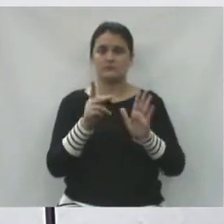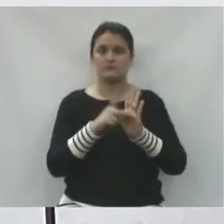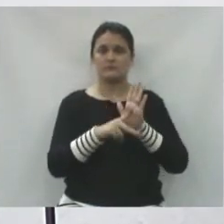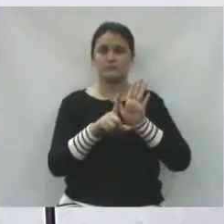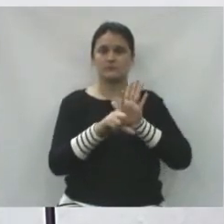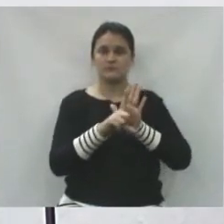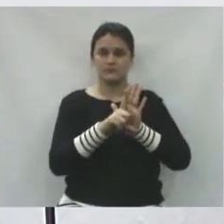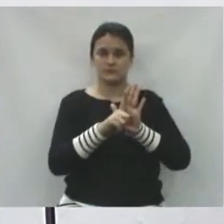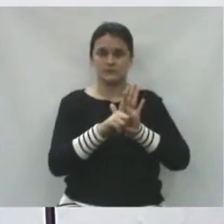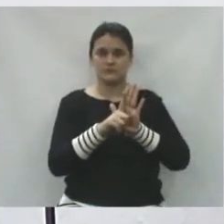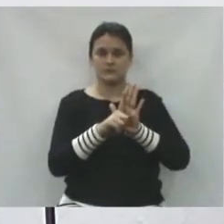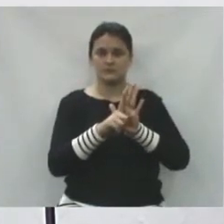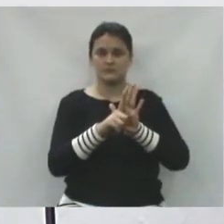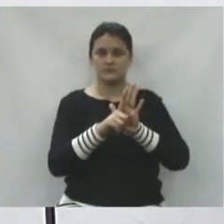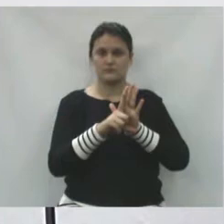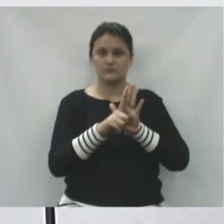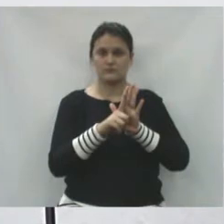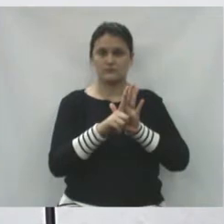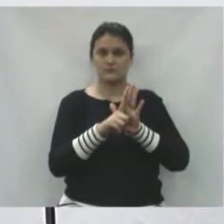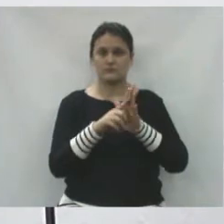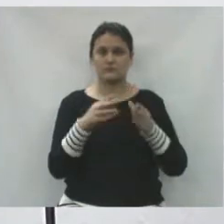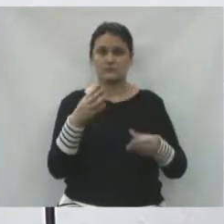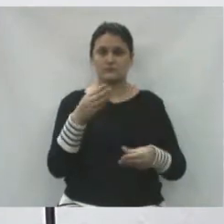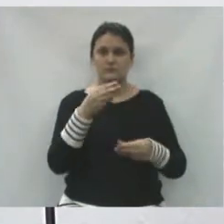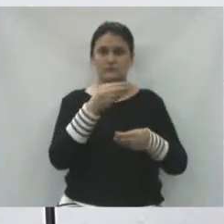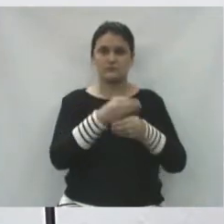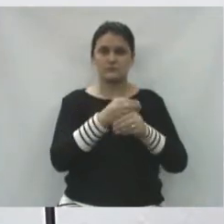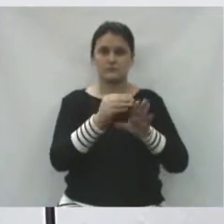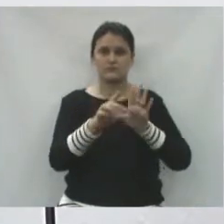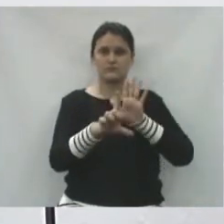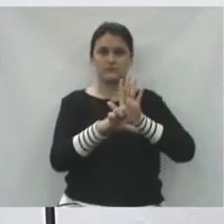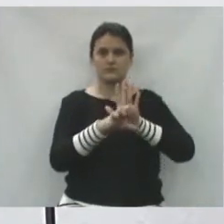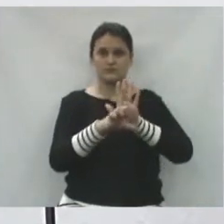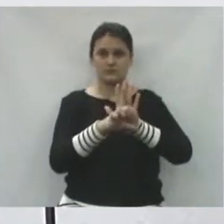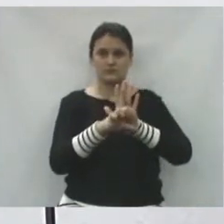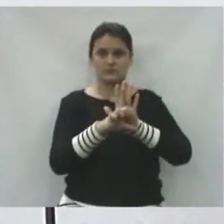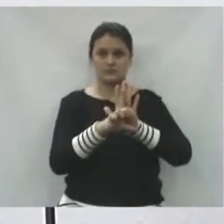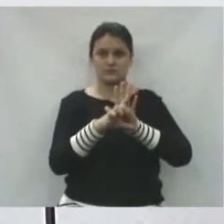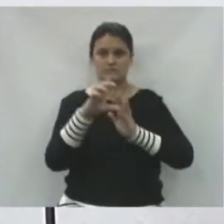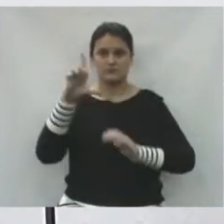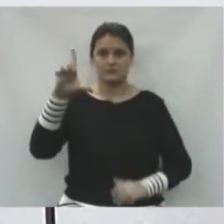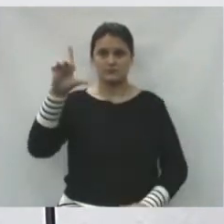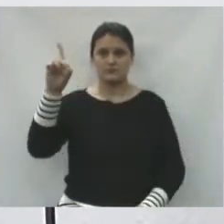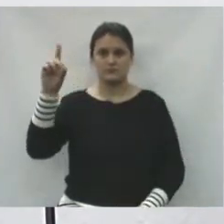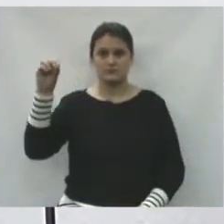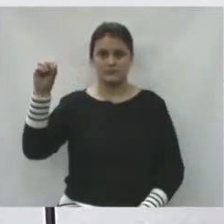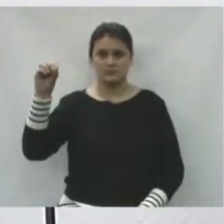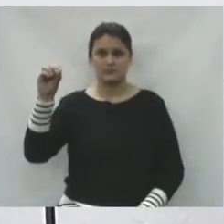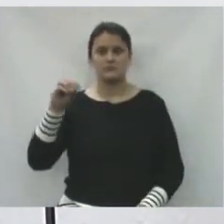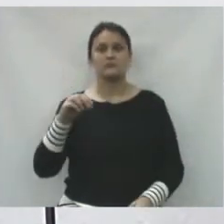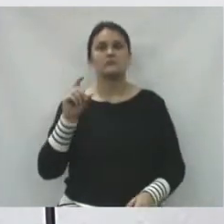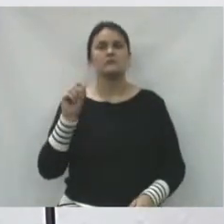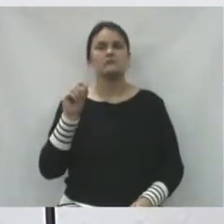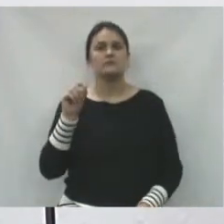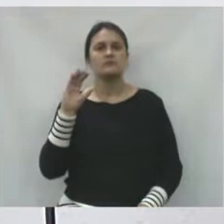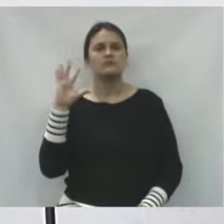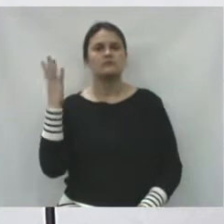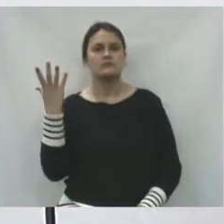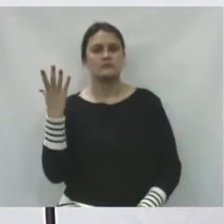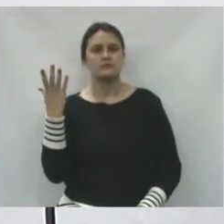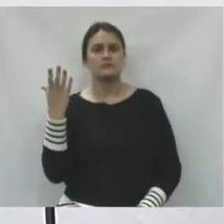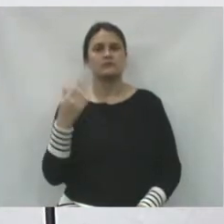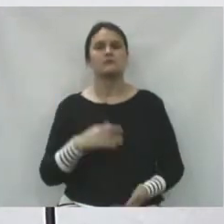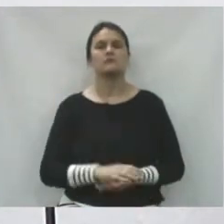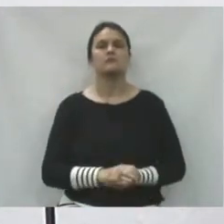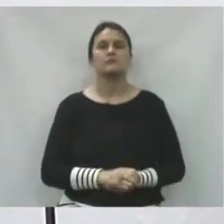este projeto de lei. Ou melhor, essa emenda à lei de diretrizes. O que acontece,